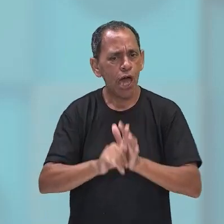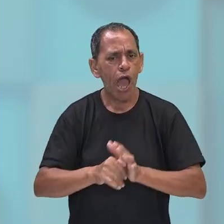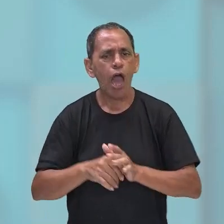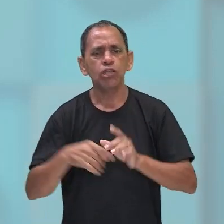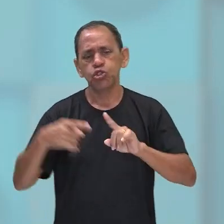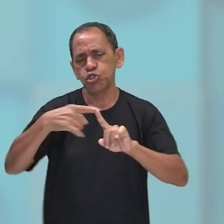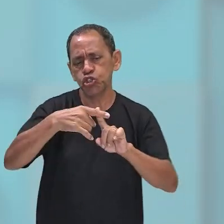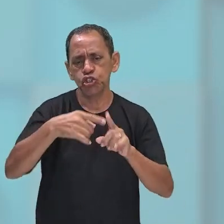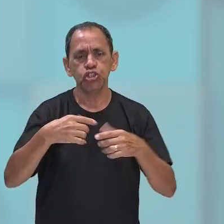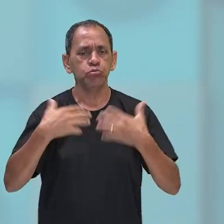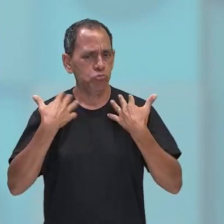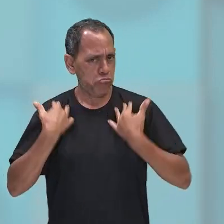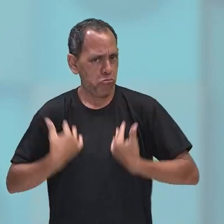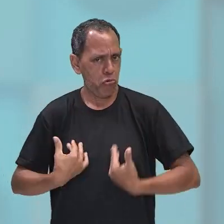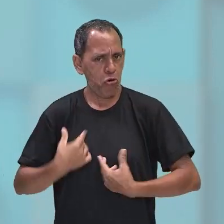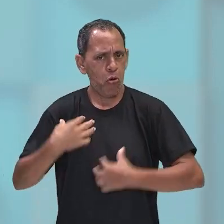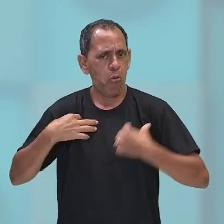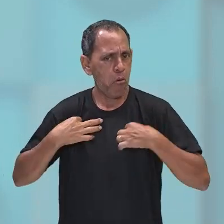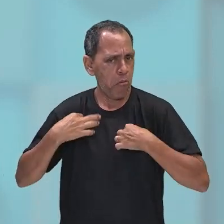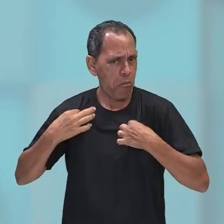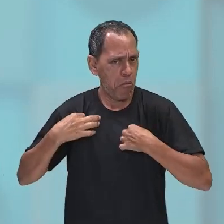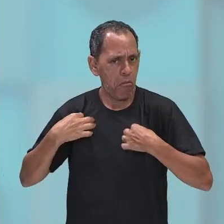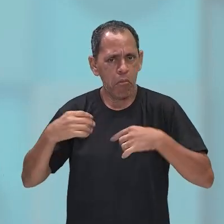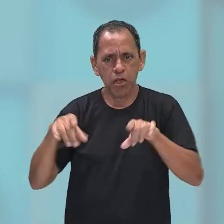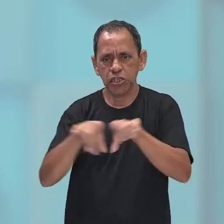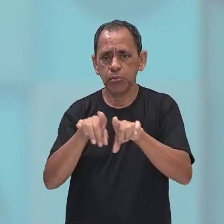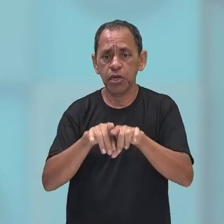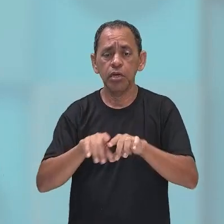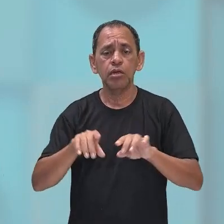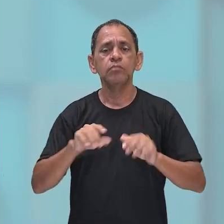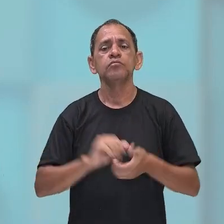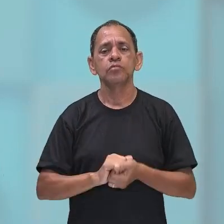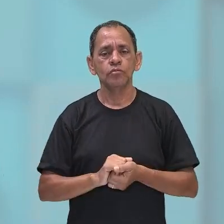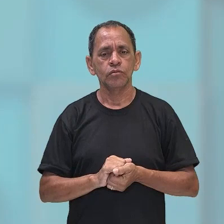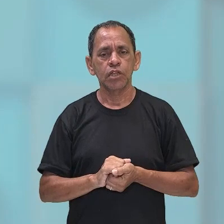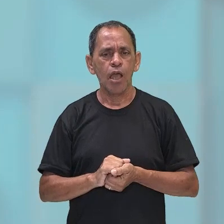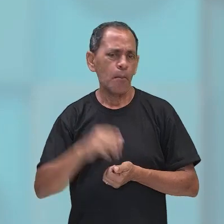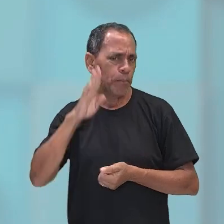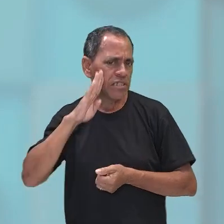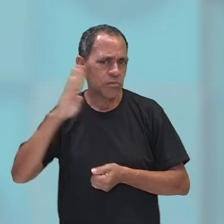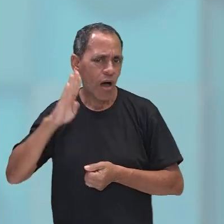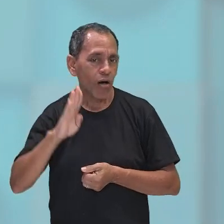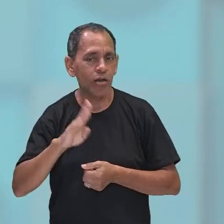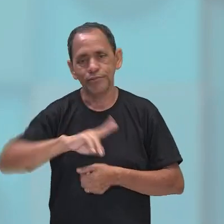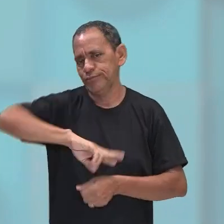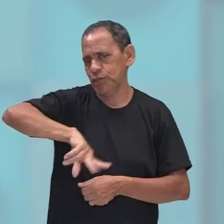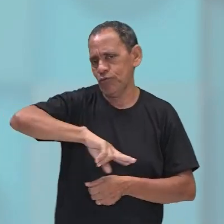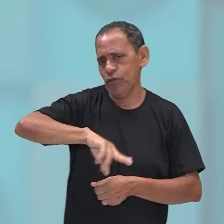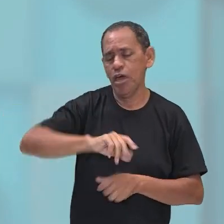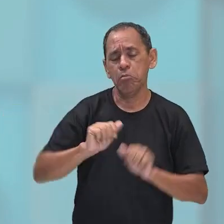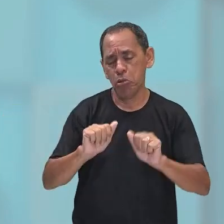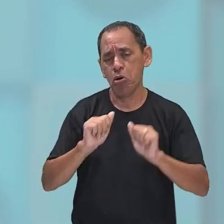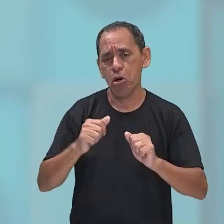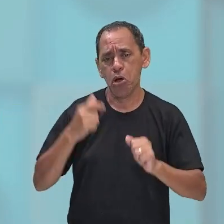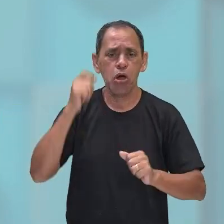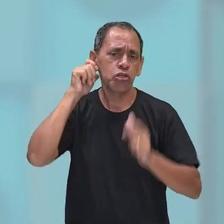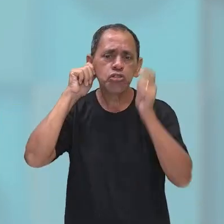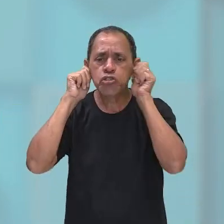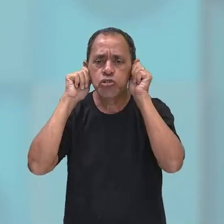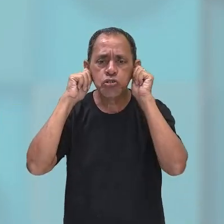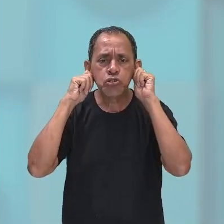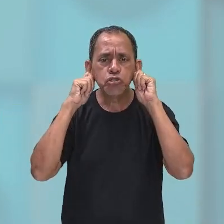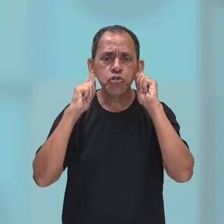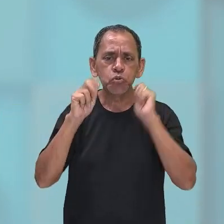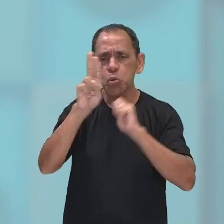Eles são fundamentais? Não, você pode tirar o brinco, você pode tirar o seu colar, que você continua existindo,